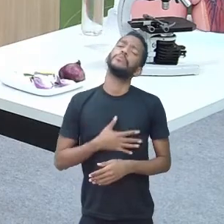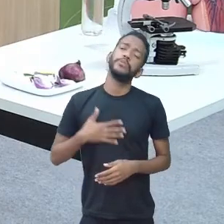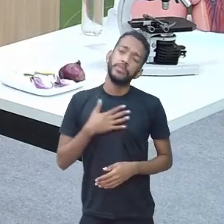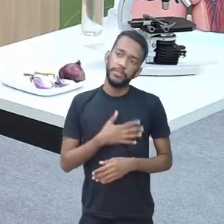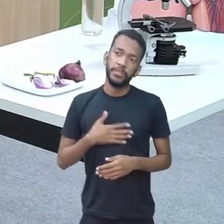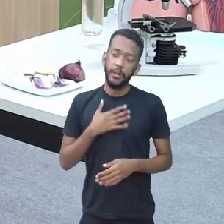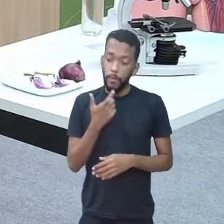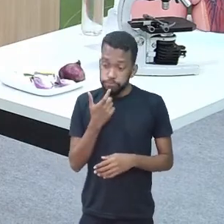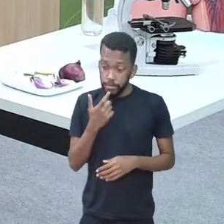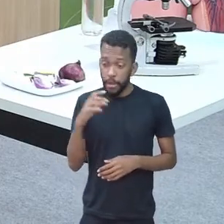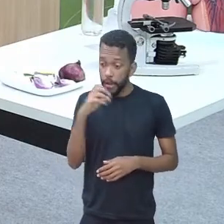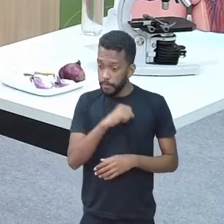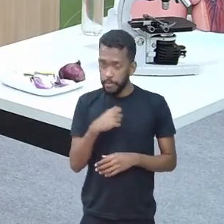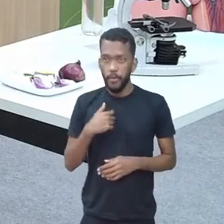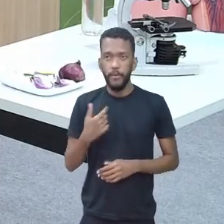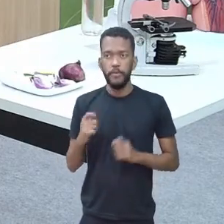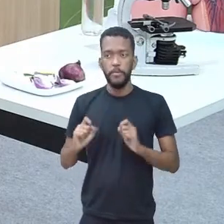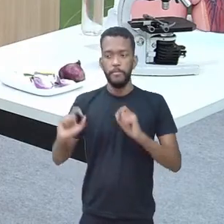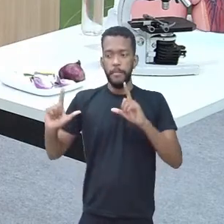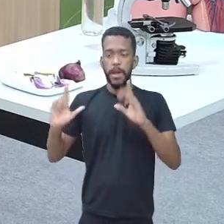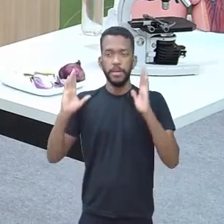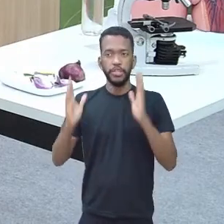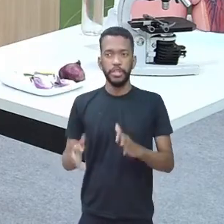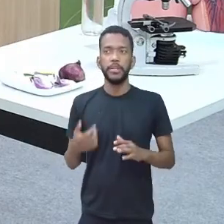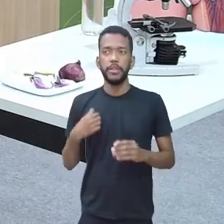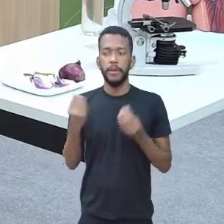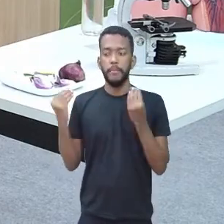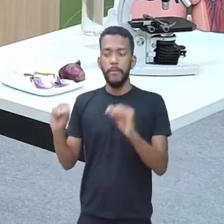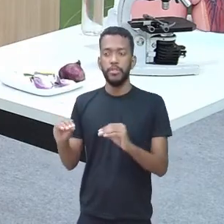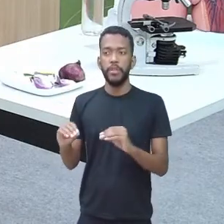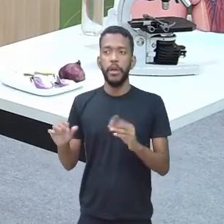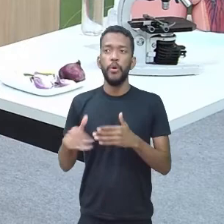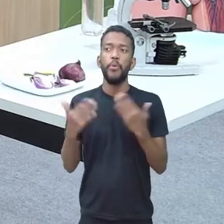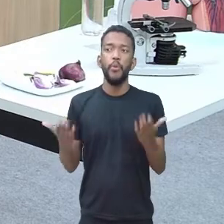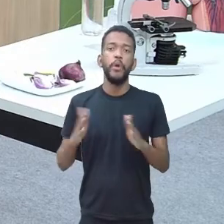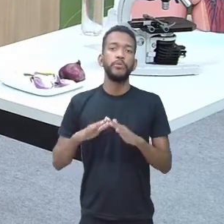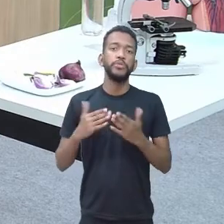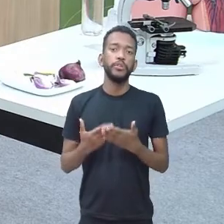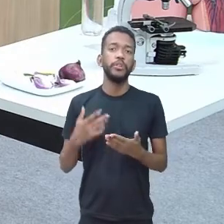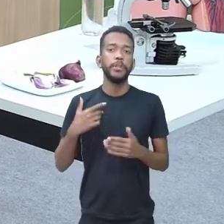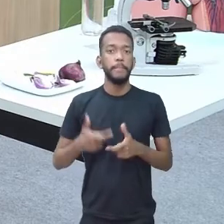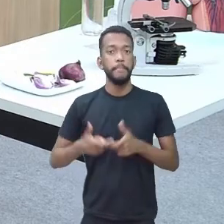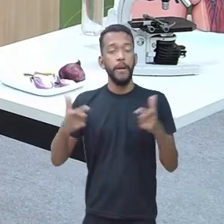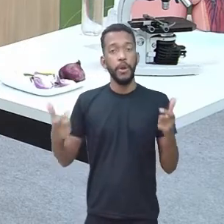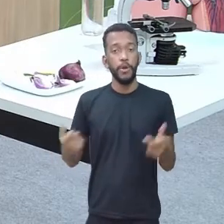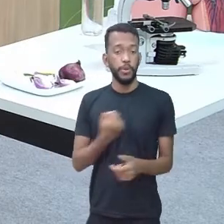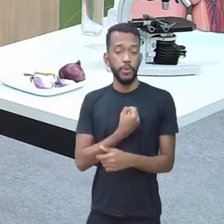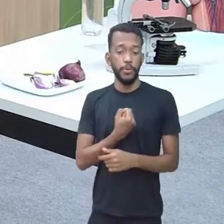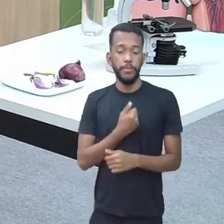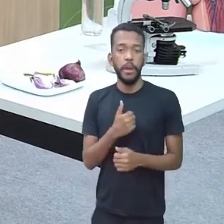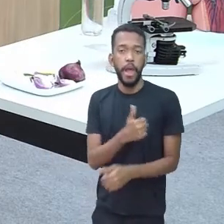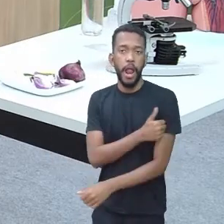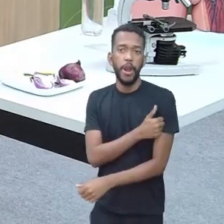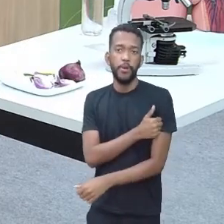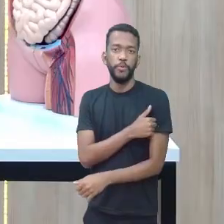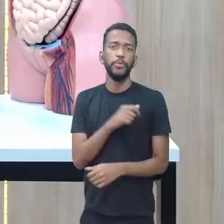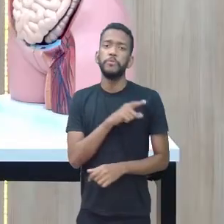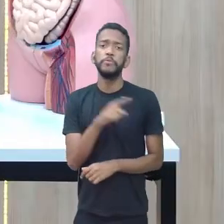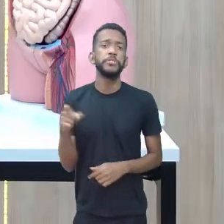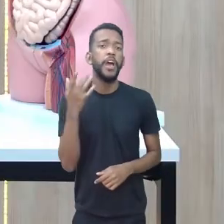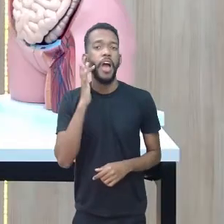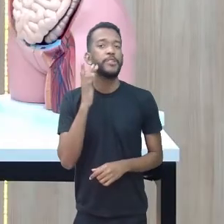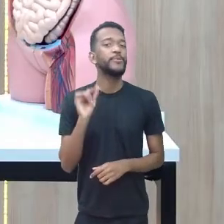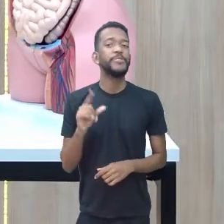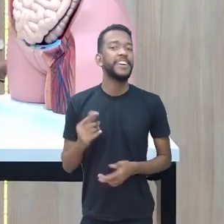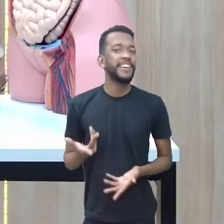logo eu vou fazer uma tela aqui e vou colocar qual é a escola que tem o maior número de alunos. O que é que vocês acham? Não